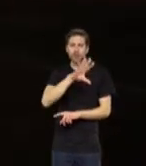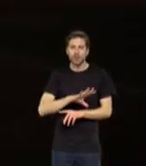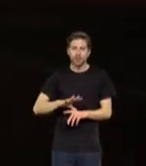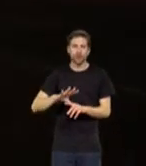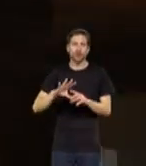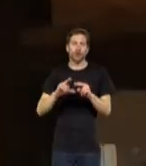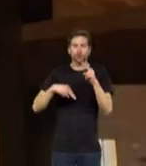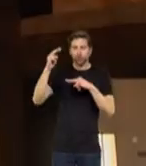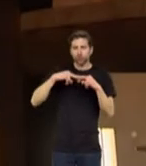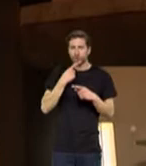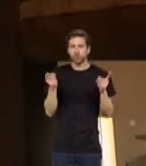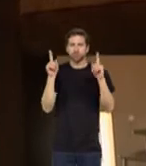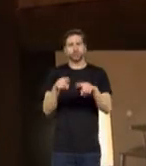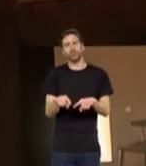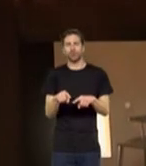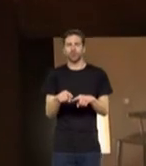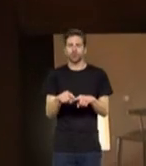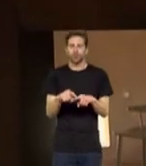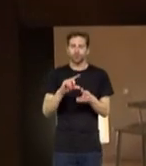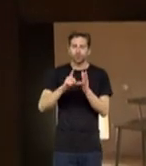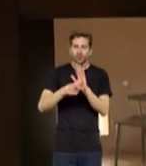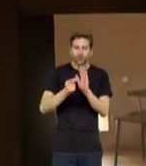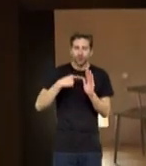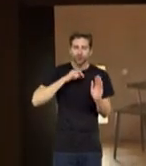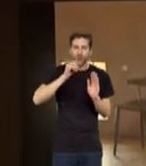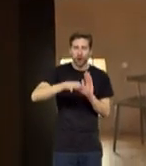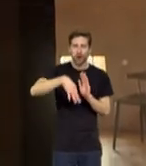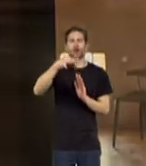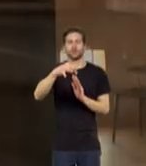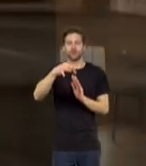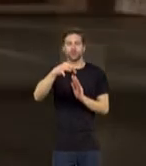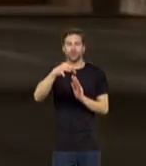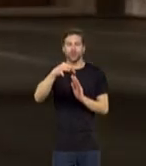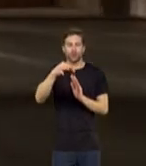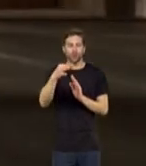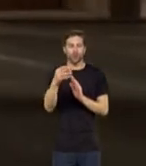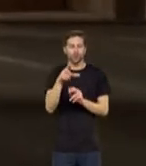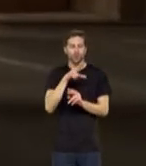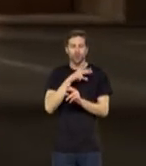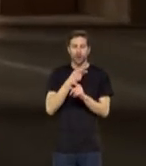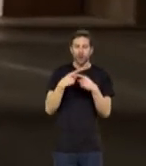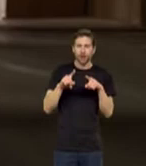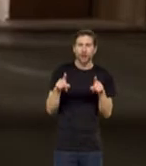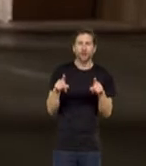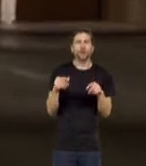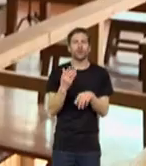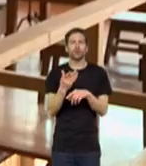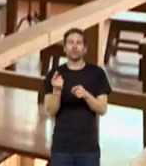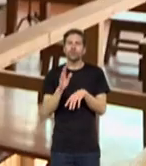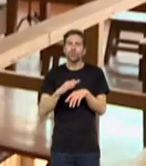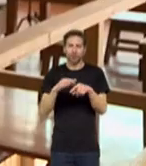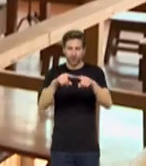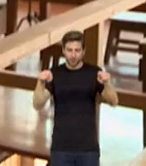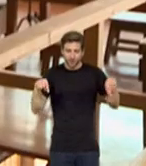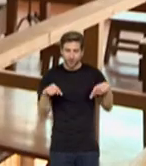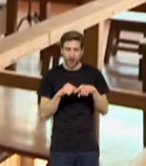recepção dos prémios, percebemos que nos deram um prémio diferente, que foi a melhor intervenção inferior a menos 1000 metros quadrados. E